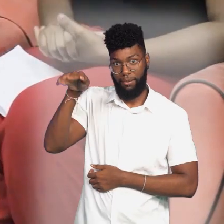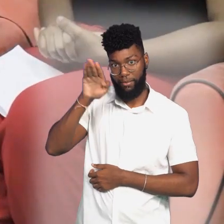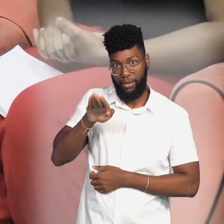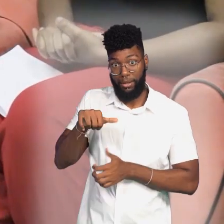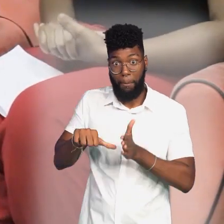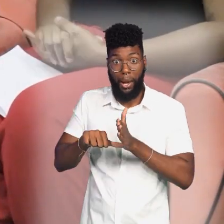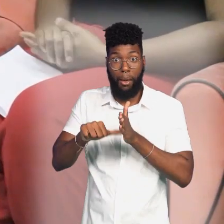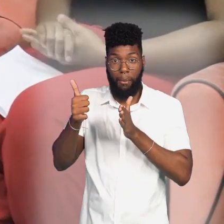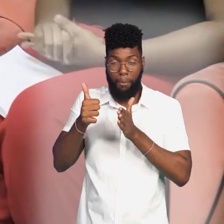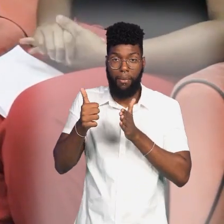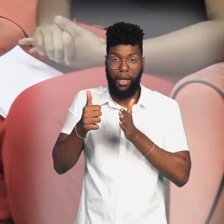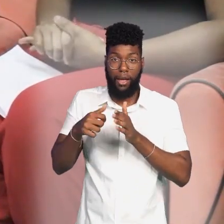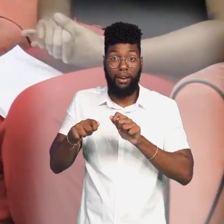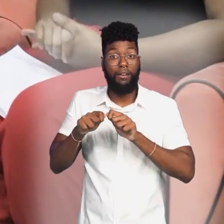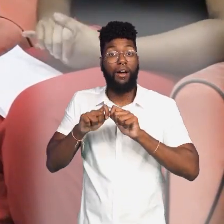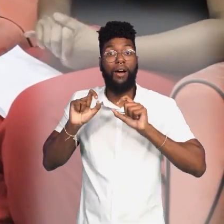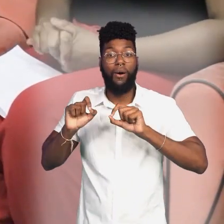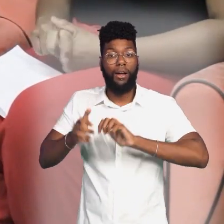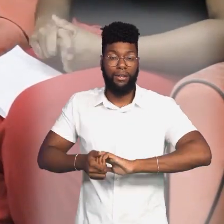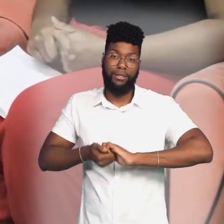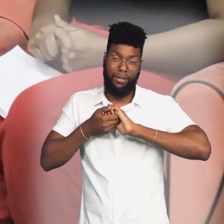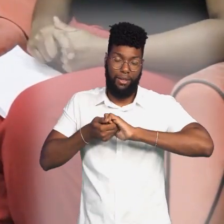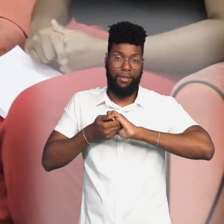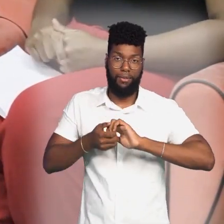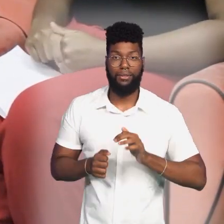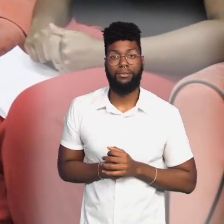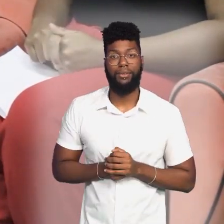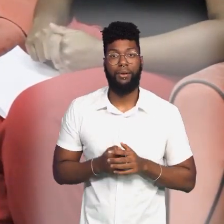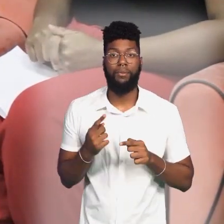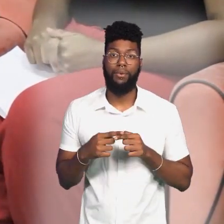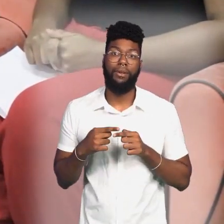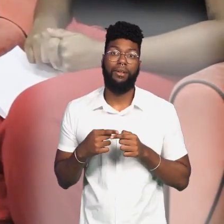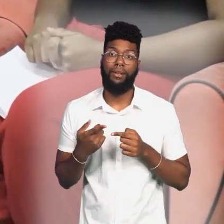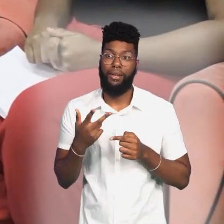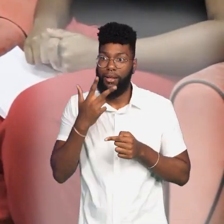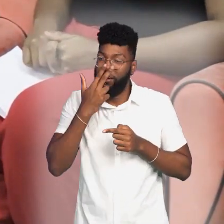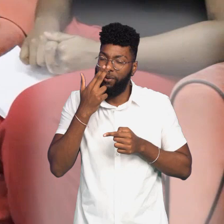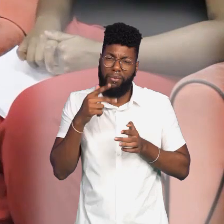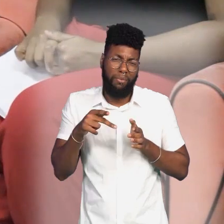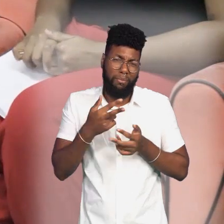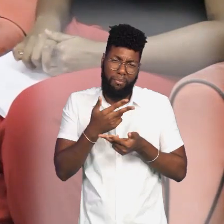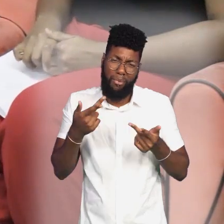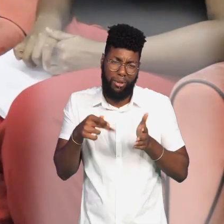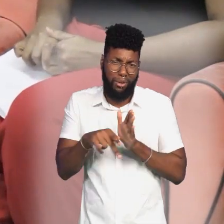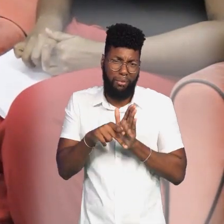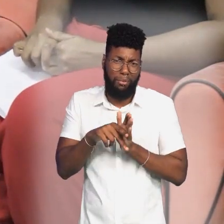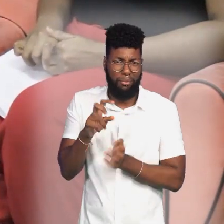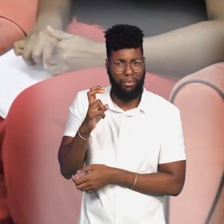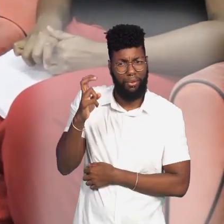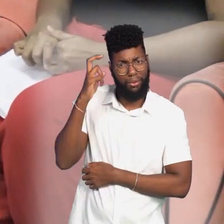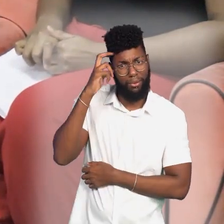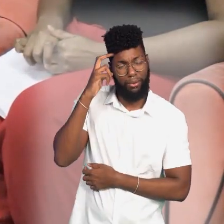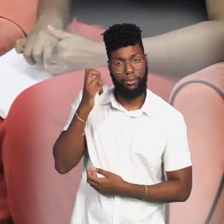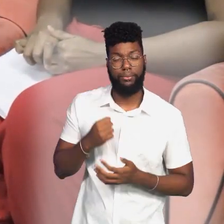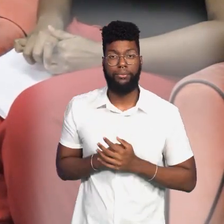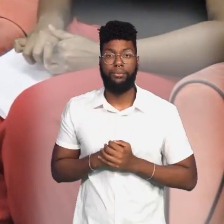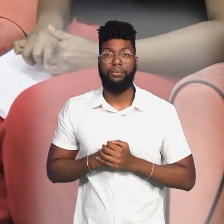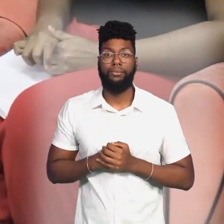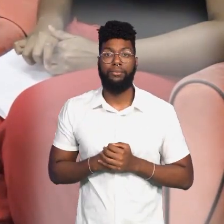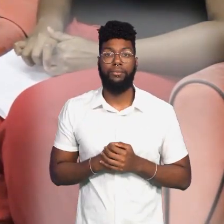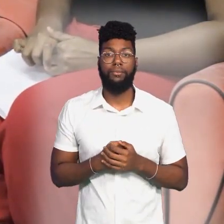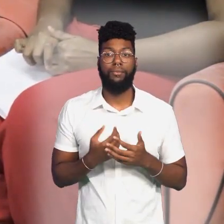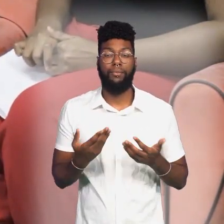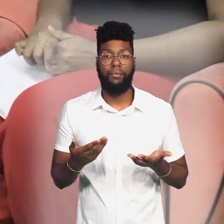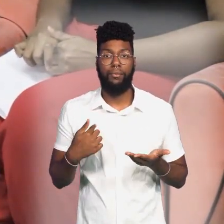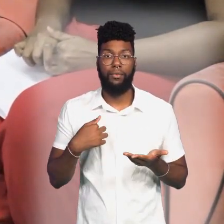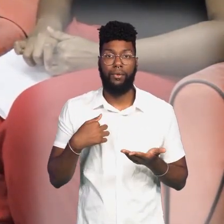mas ele faz parte da nossa cultura. Sim, que legal. Você vê mais homem e eu